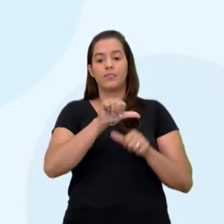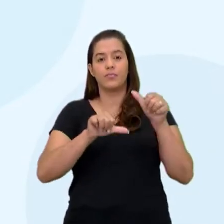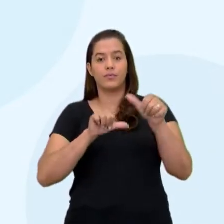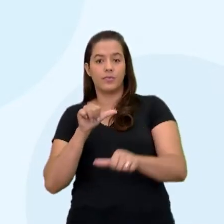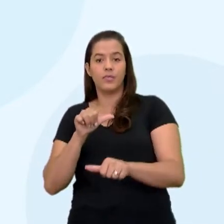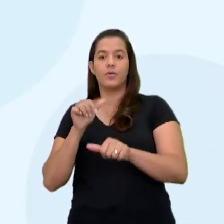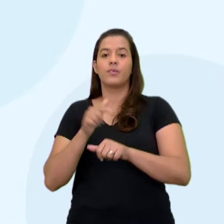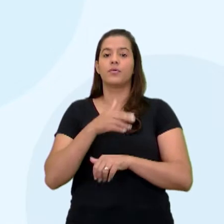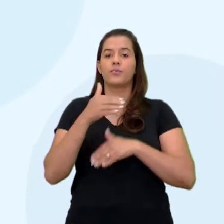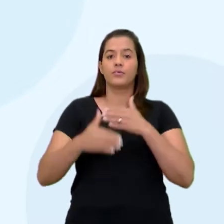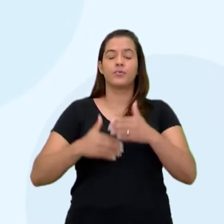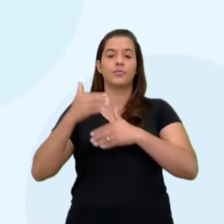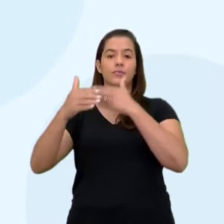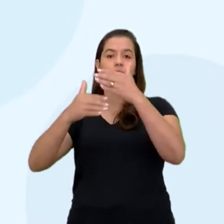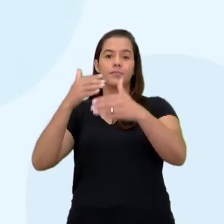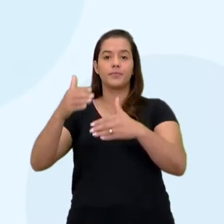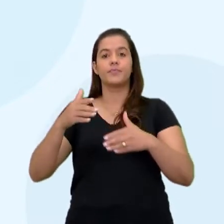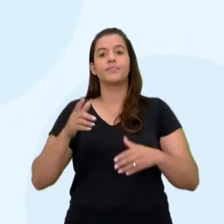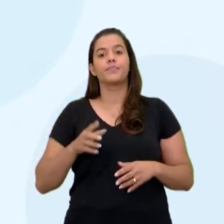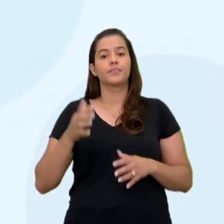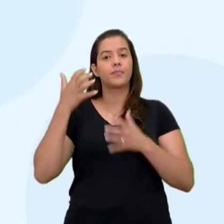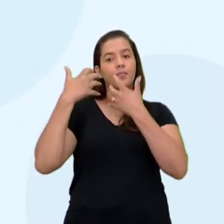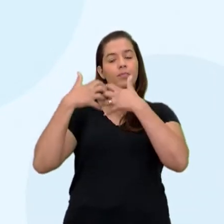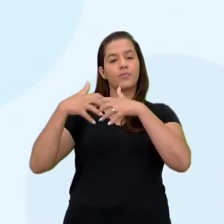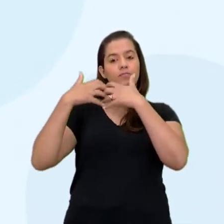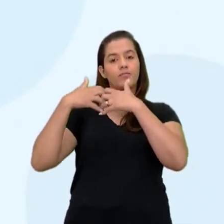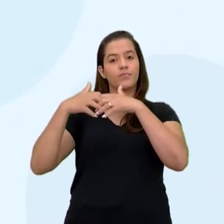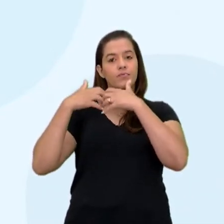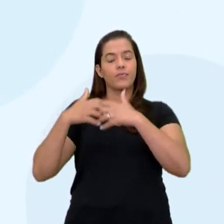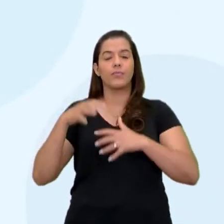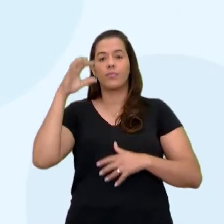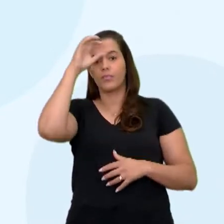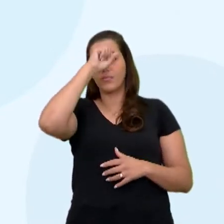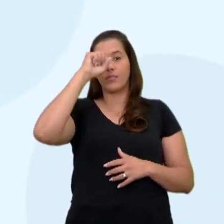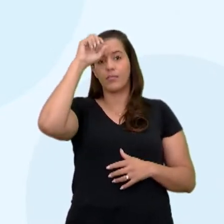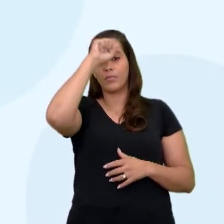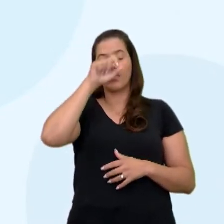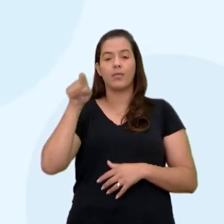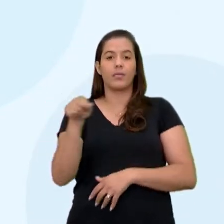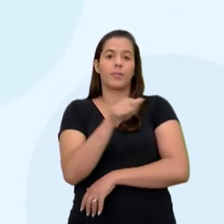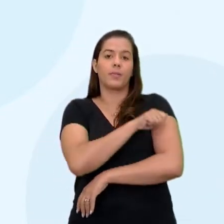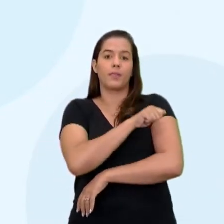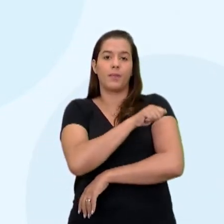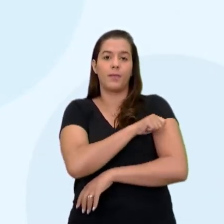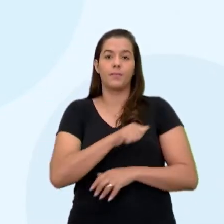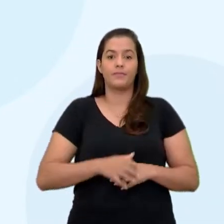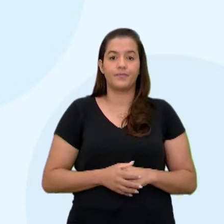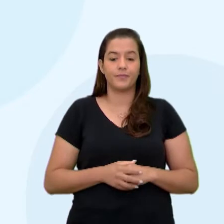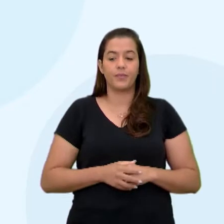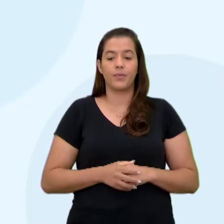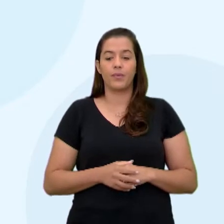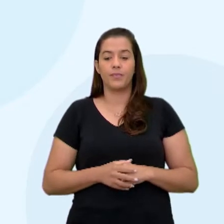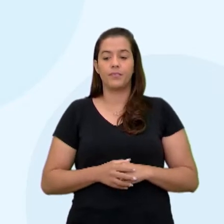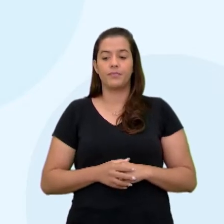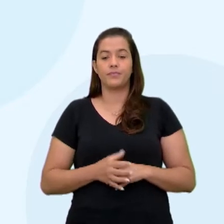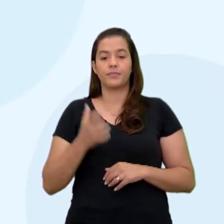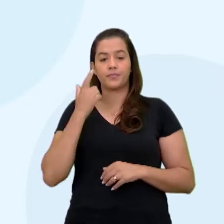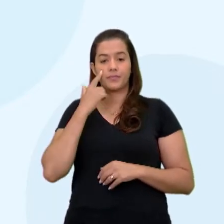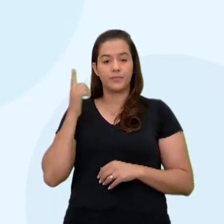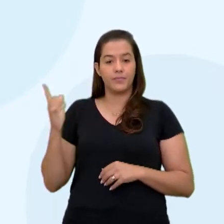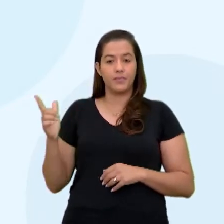no desenvolvimento cognitivo do aprendizado do aluno. Vocês estão olhando ali, a